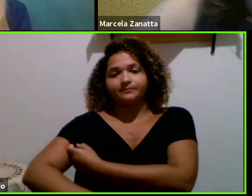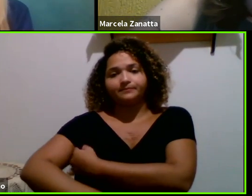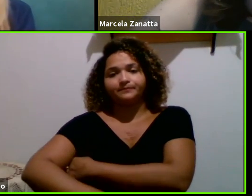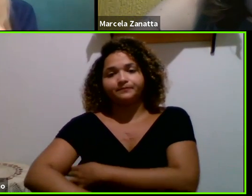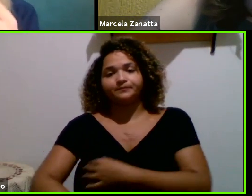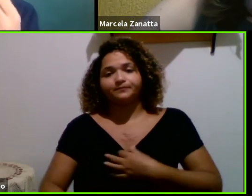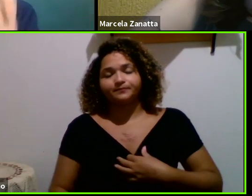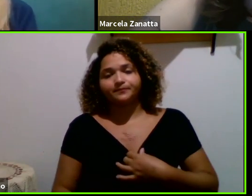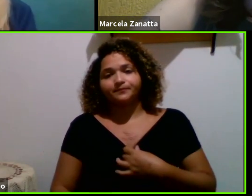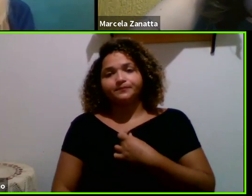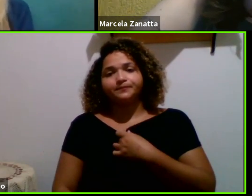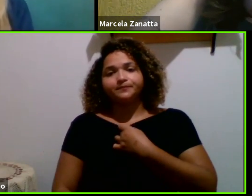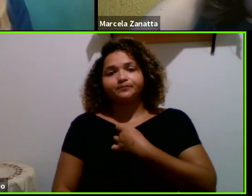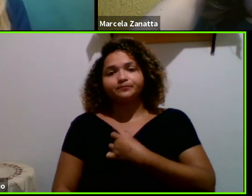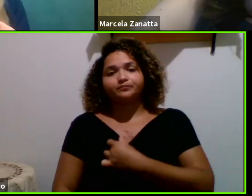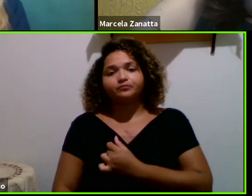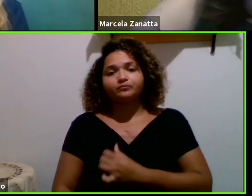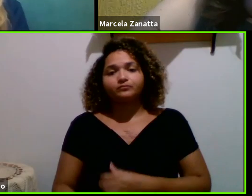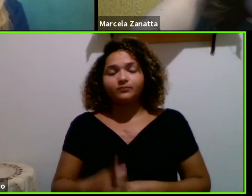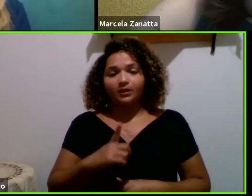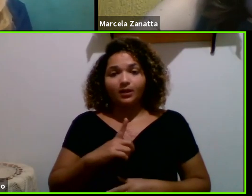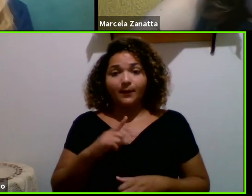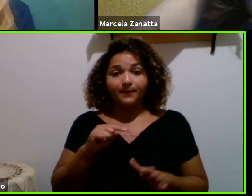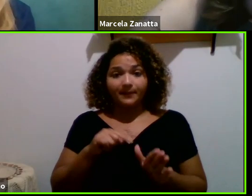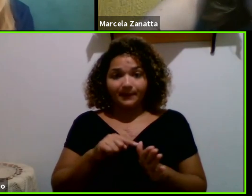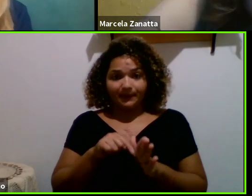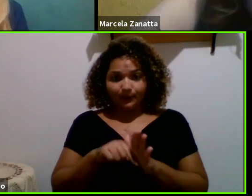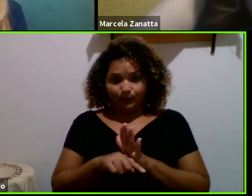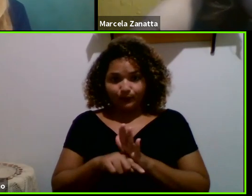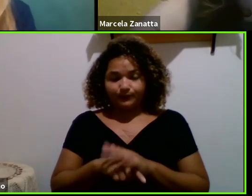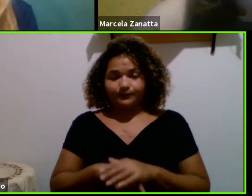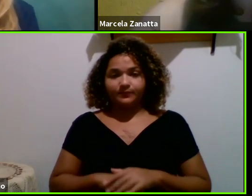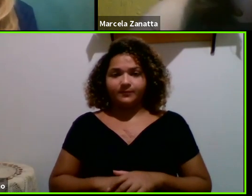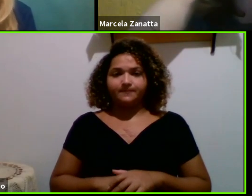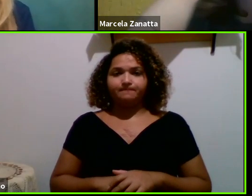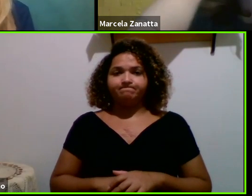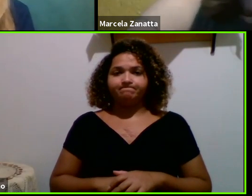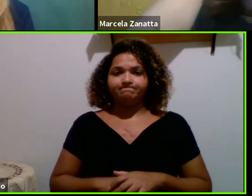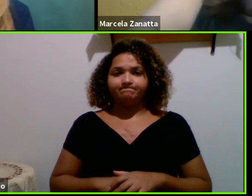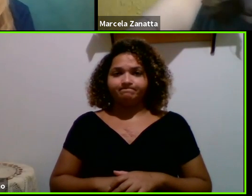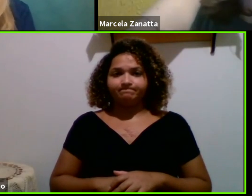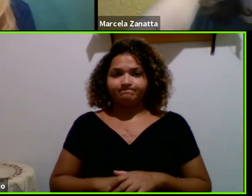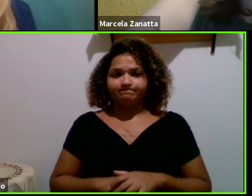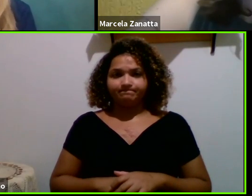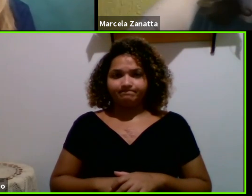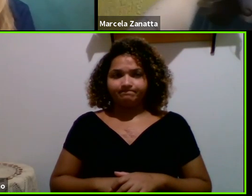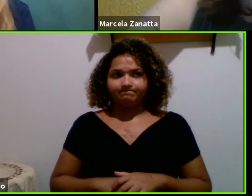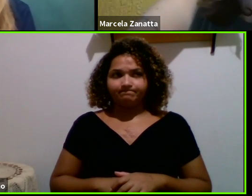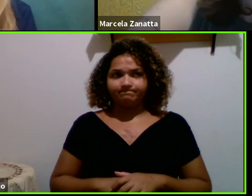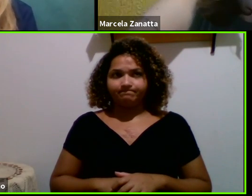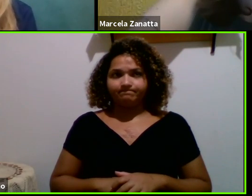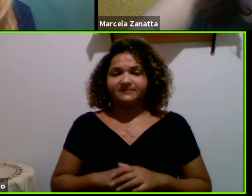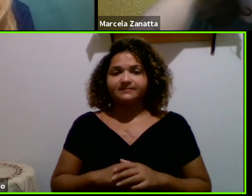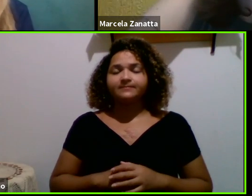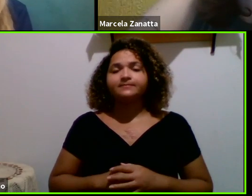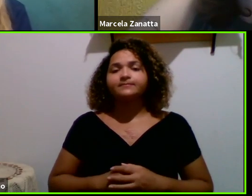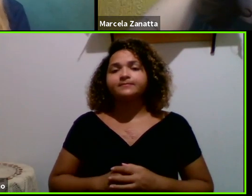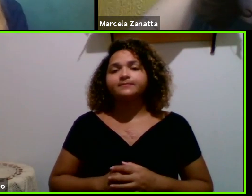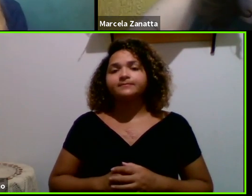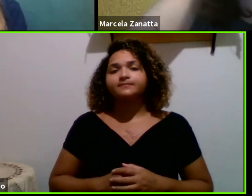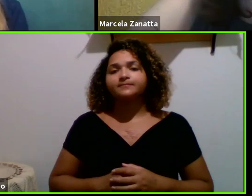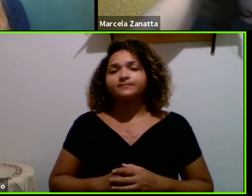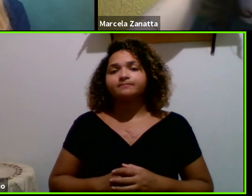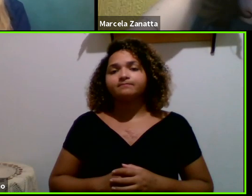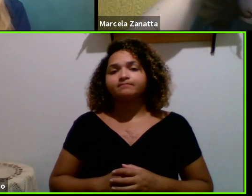Se existe alguma evidência que traz que se a mulher rodar a pelve para um